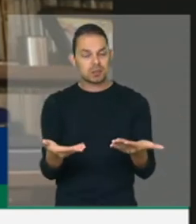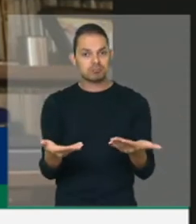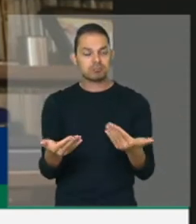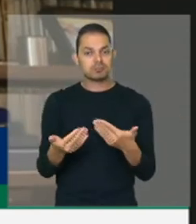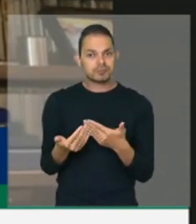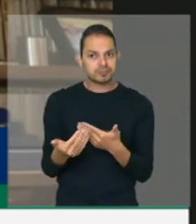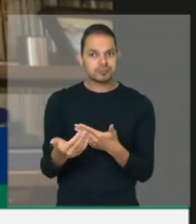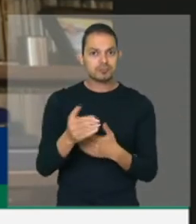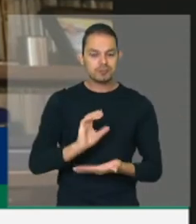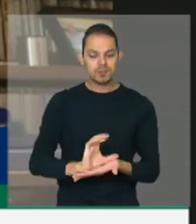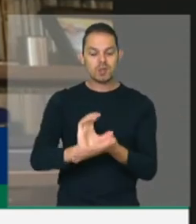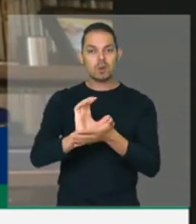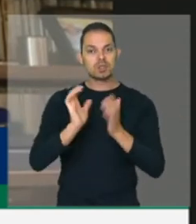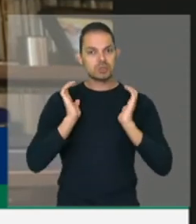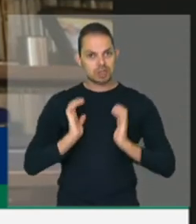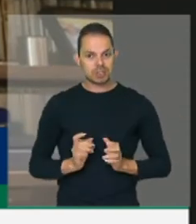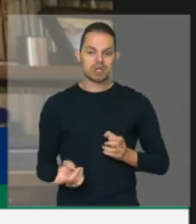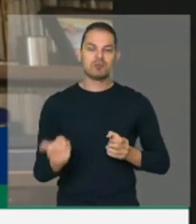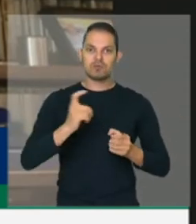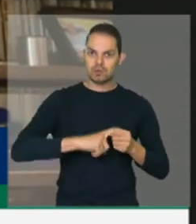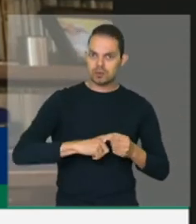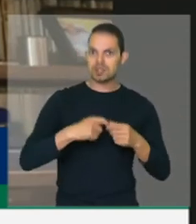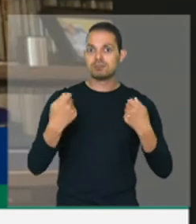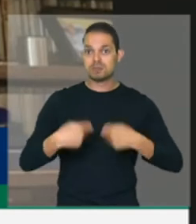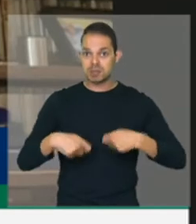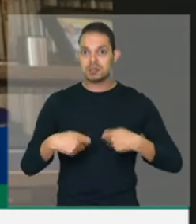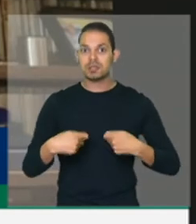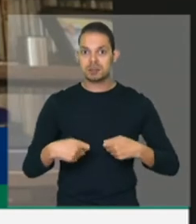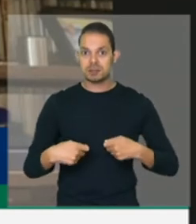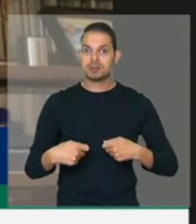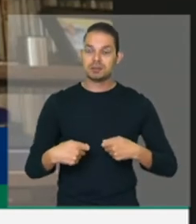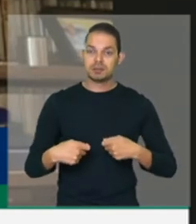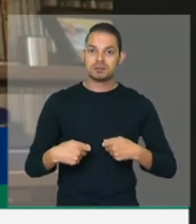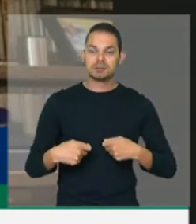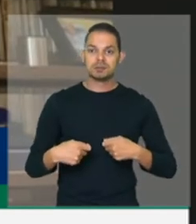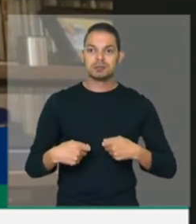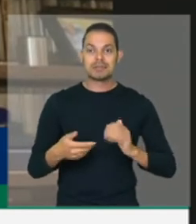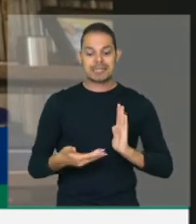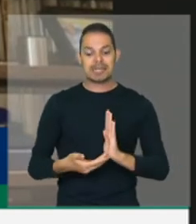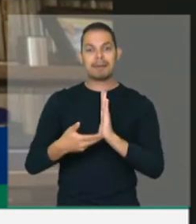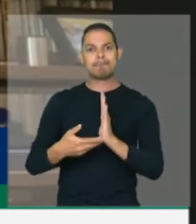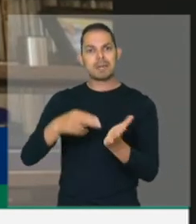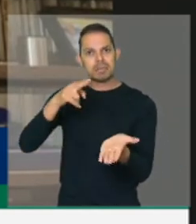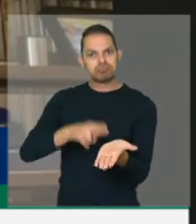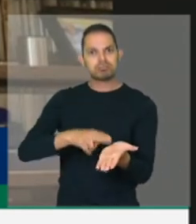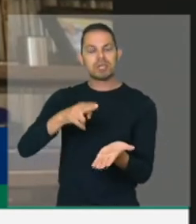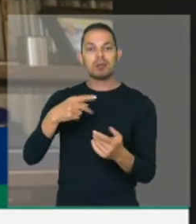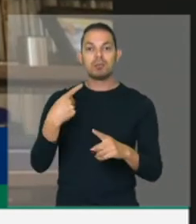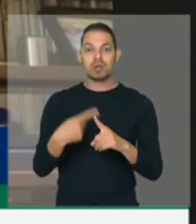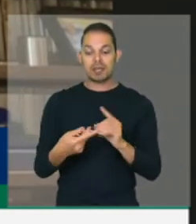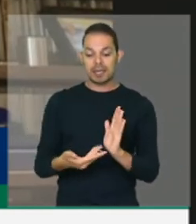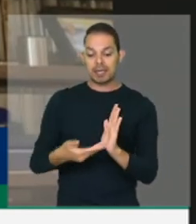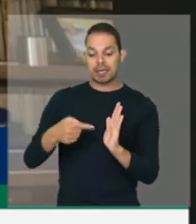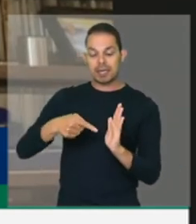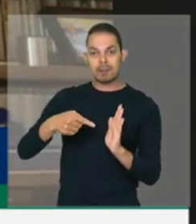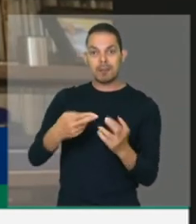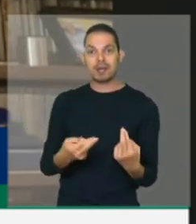o Conselho de Ética tem que funcionar. Tem que funcionar. E a Câmara assumir, porque é ela que